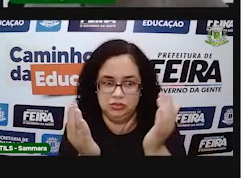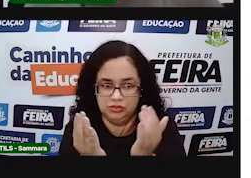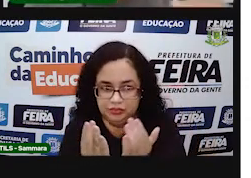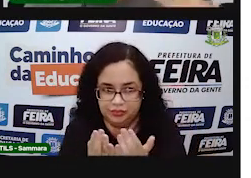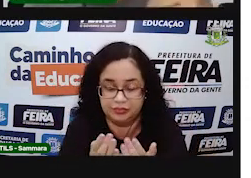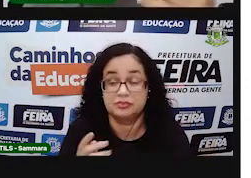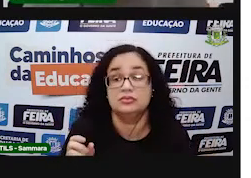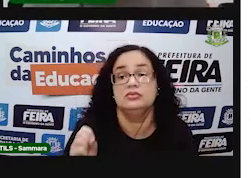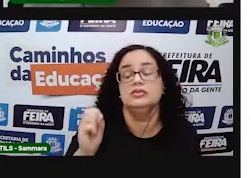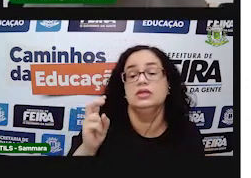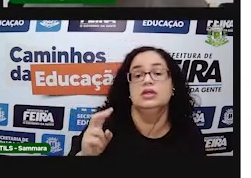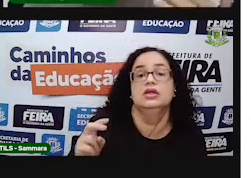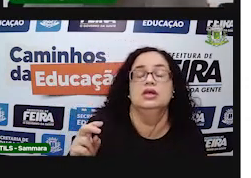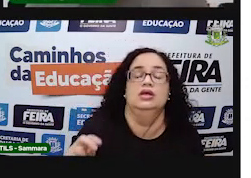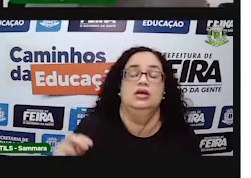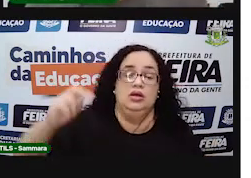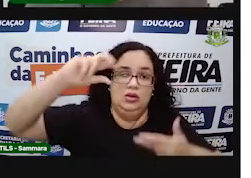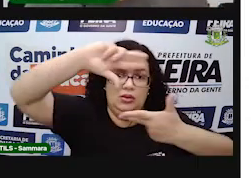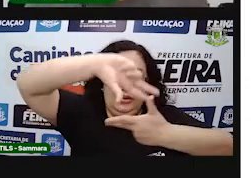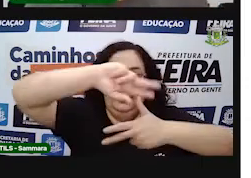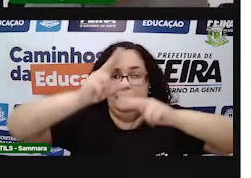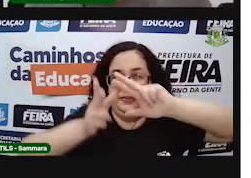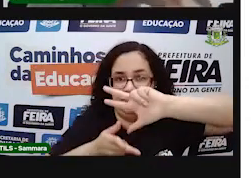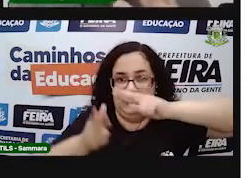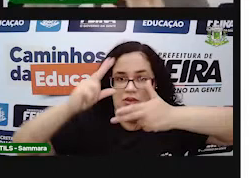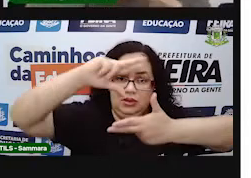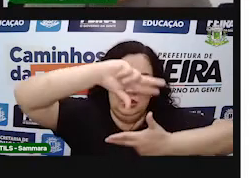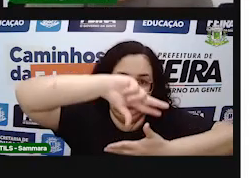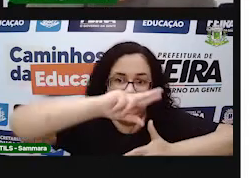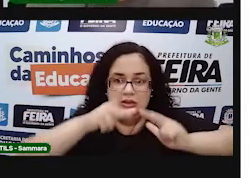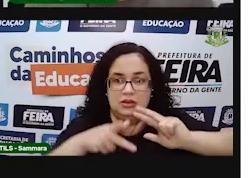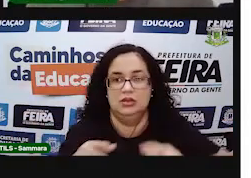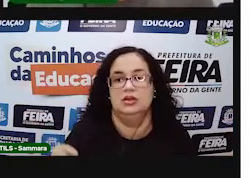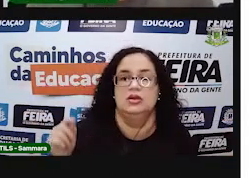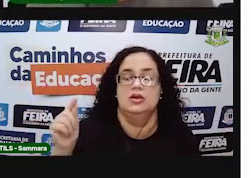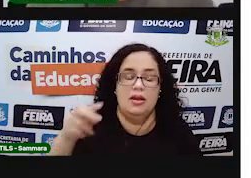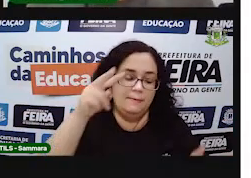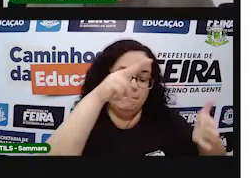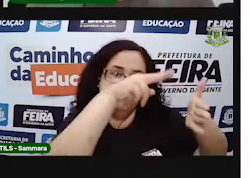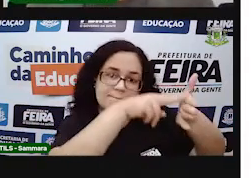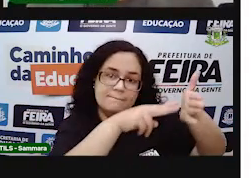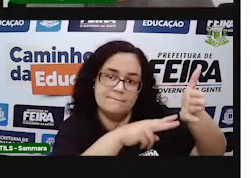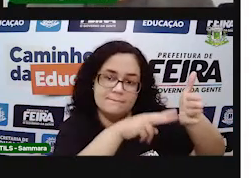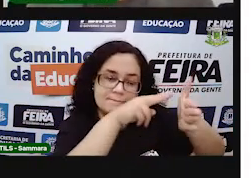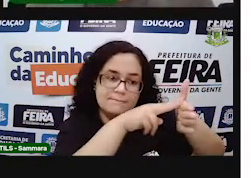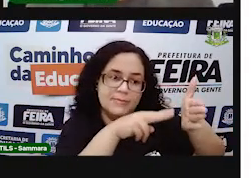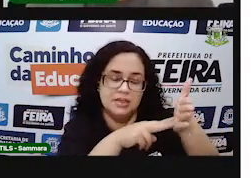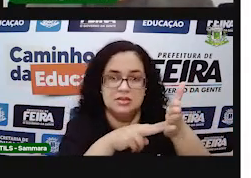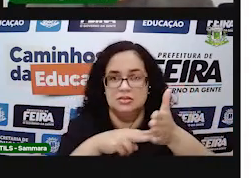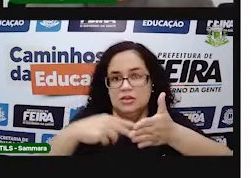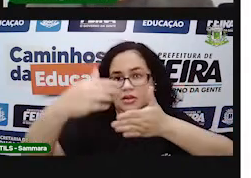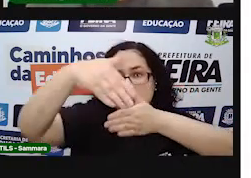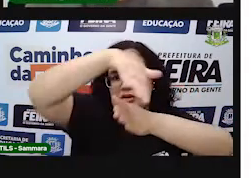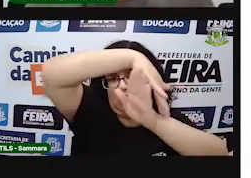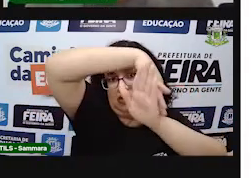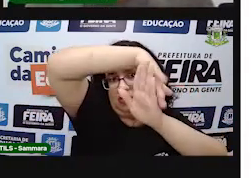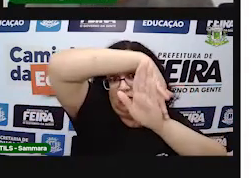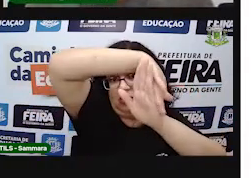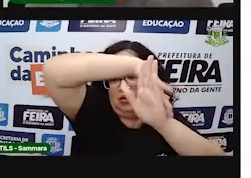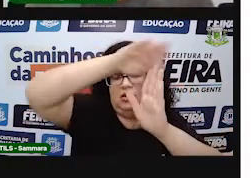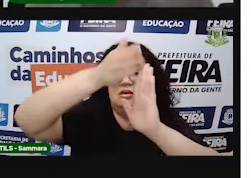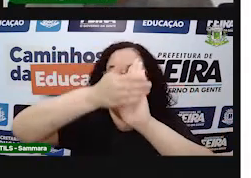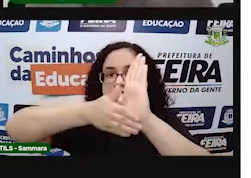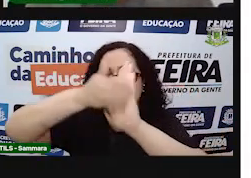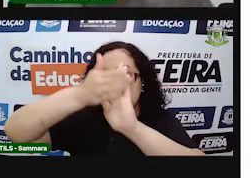poliedro. E ele é prisma justamente porque essas paredes da lateral